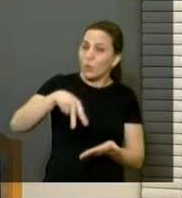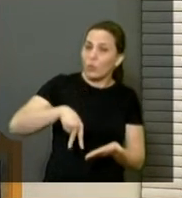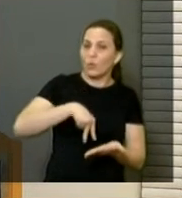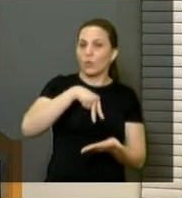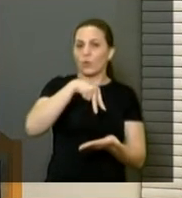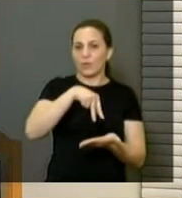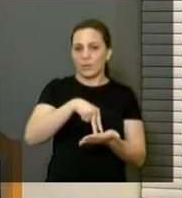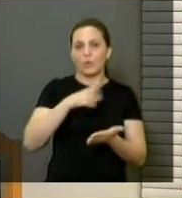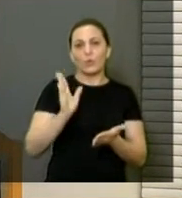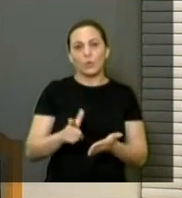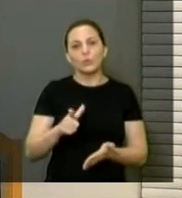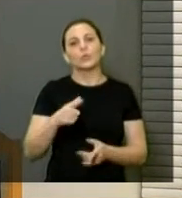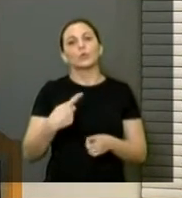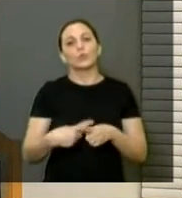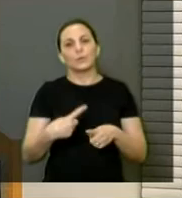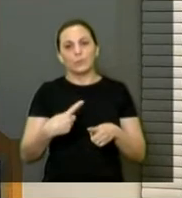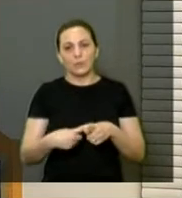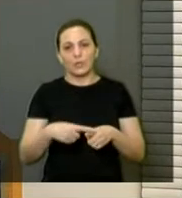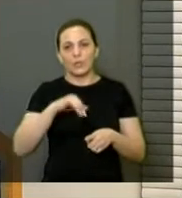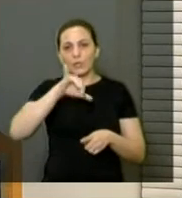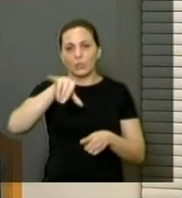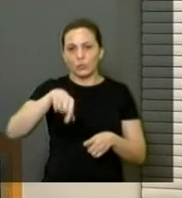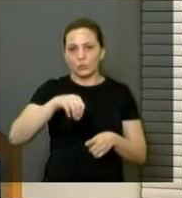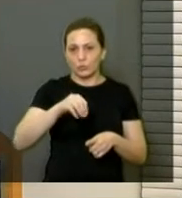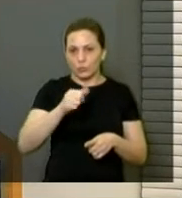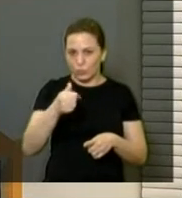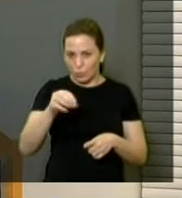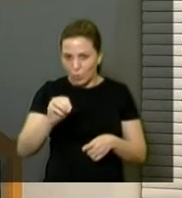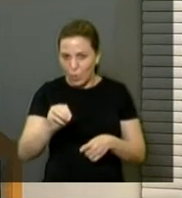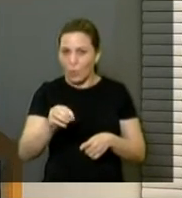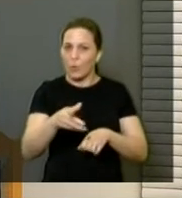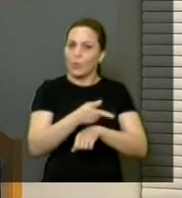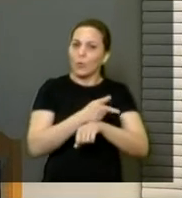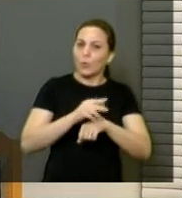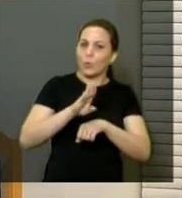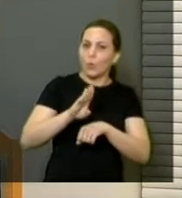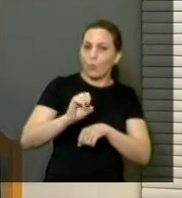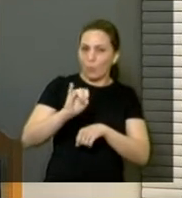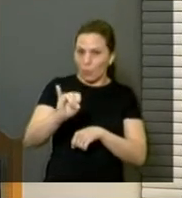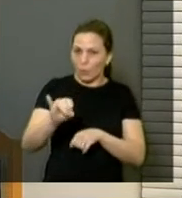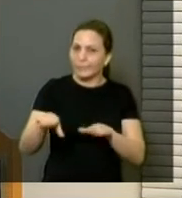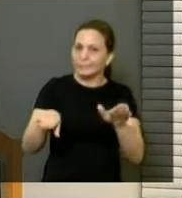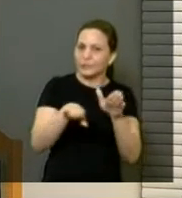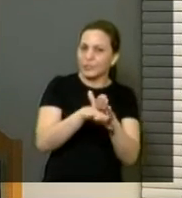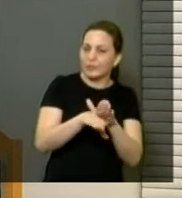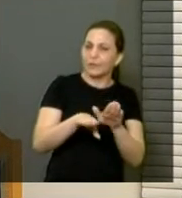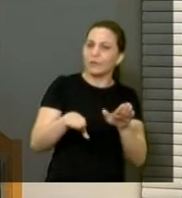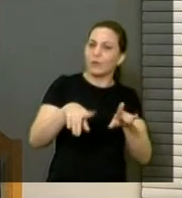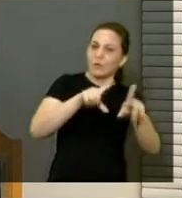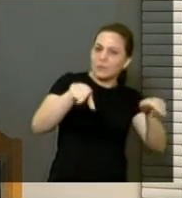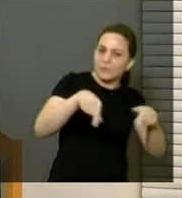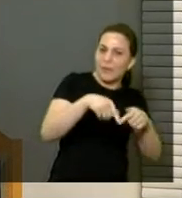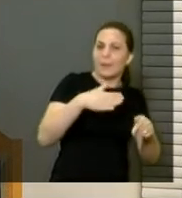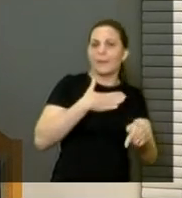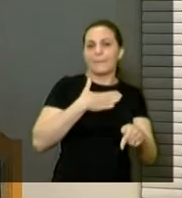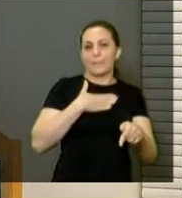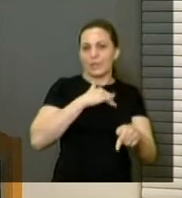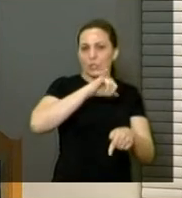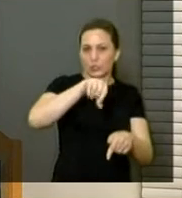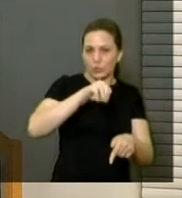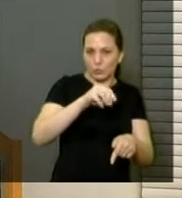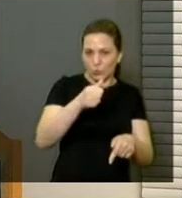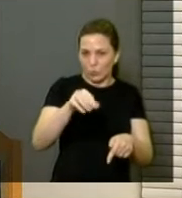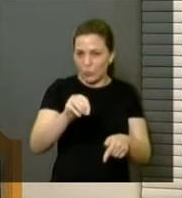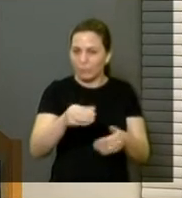porque o joão farias procurou boi coincidentemente o boi estava chegando na minha sala eo joão disse pra ele que